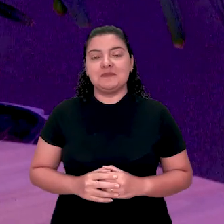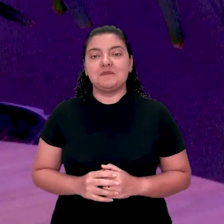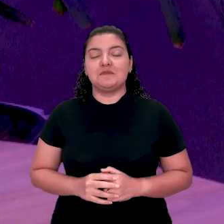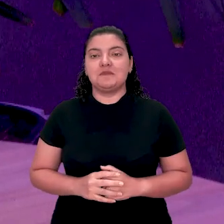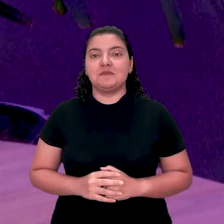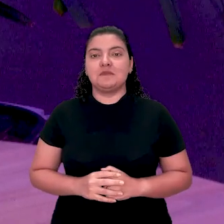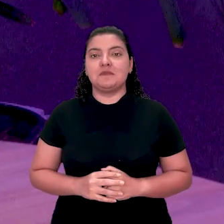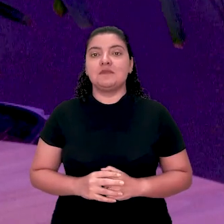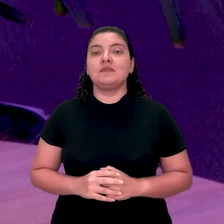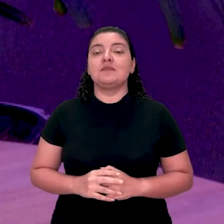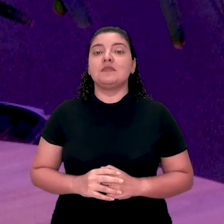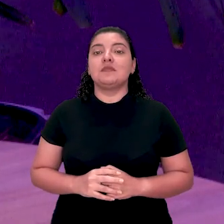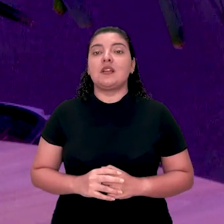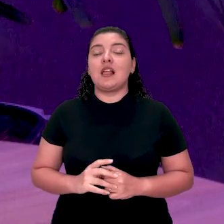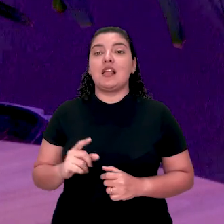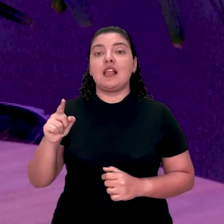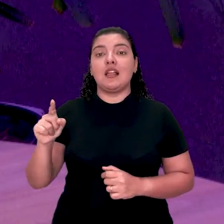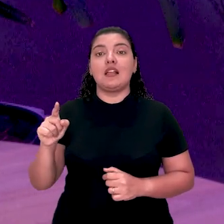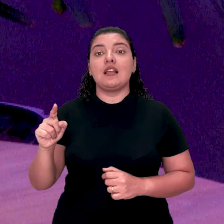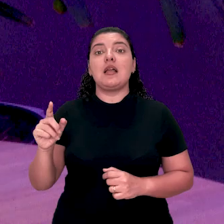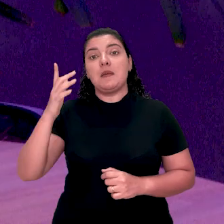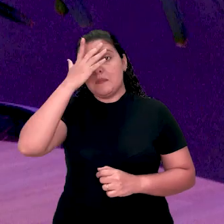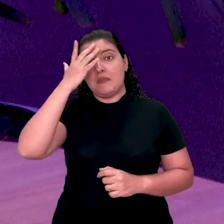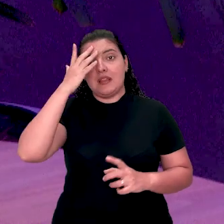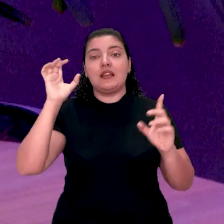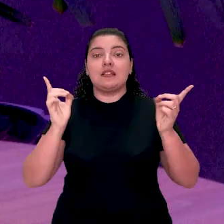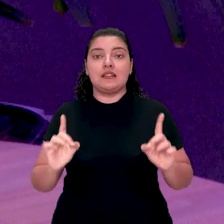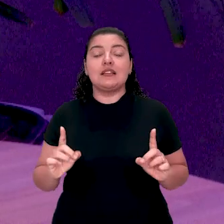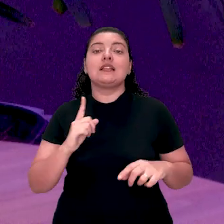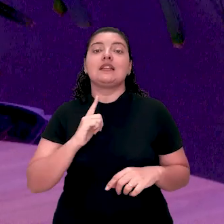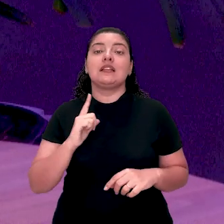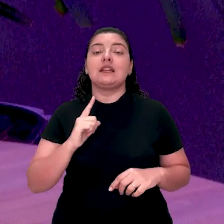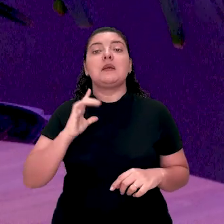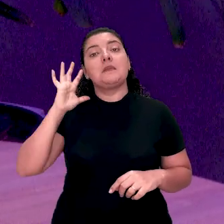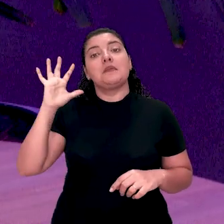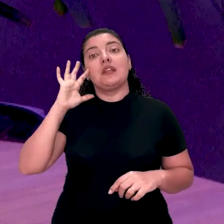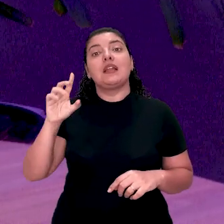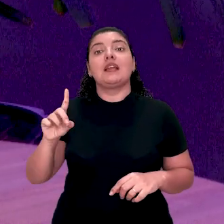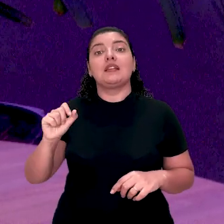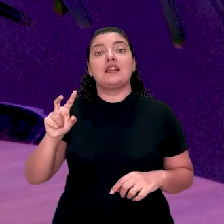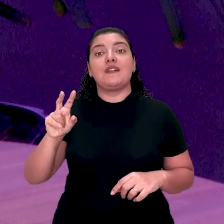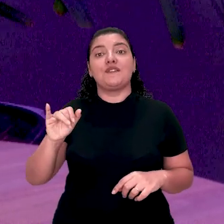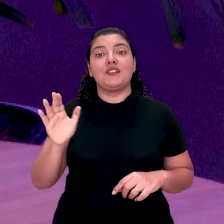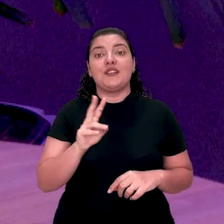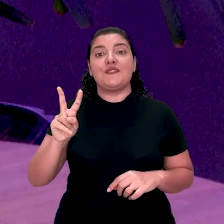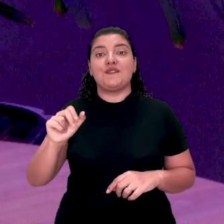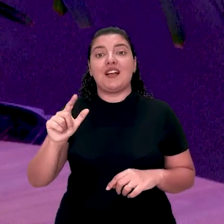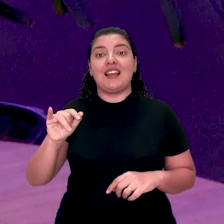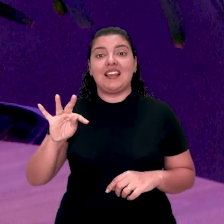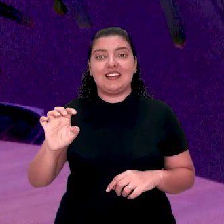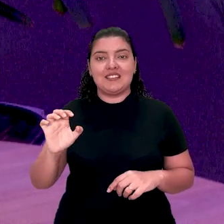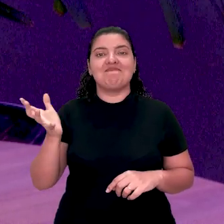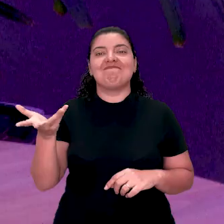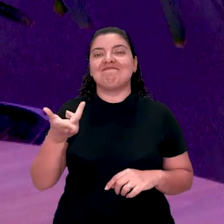História inspiradora. Poderia trazer uma própria pessoa dessa, uma pessoa com deficiência, isso, né? Isso. A gente poderia pensar em trazer. Davi Valente seria uma oportunidade excelente.